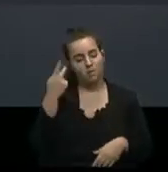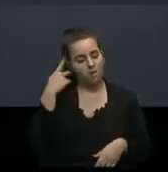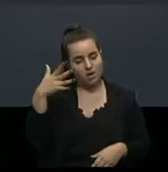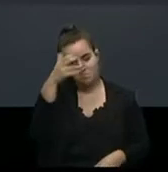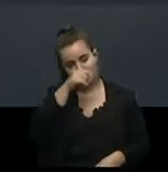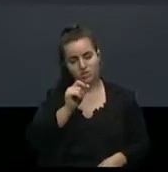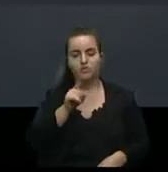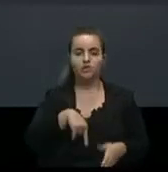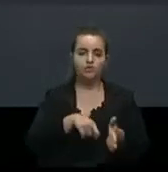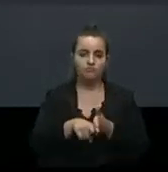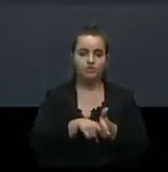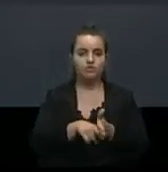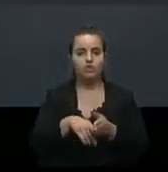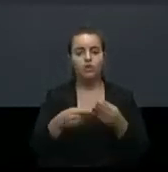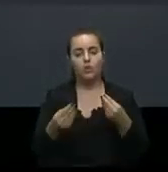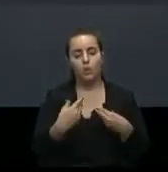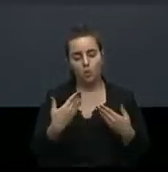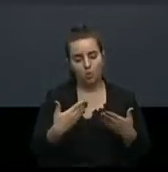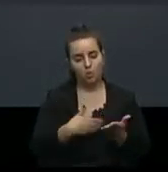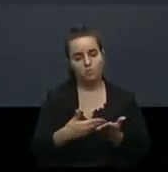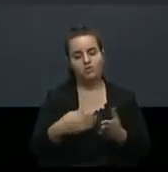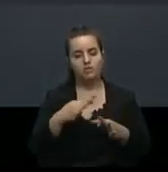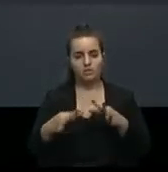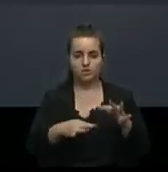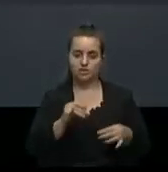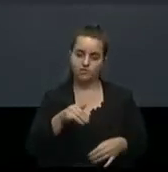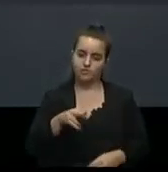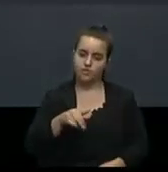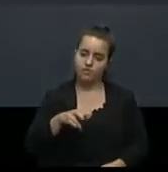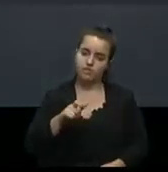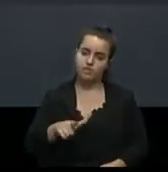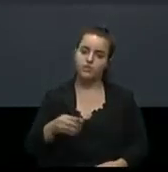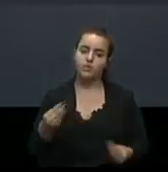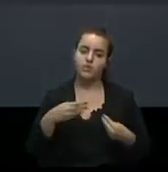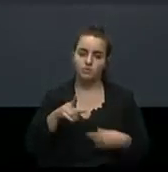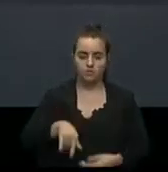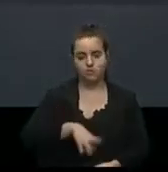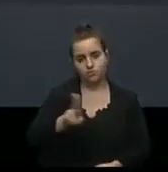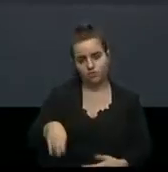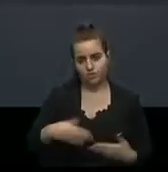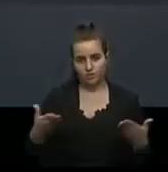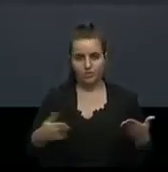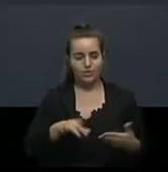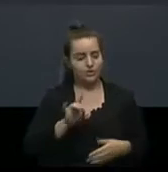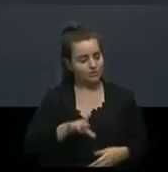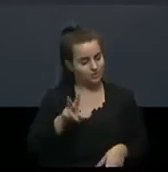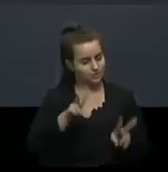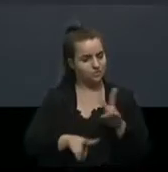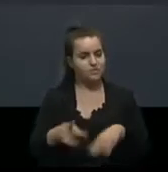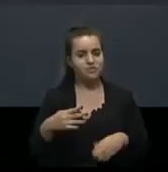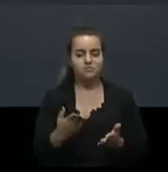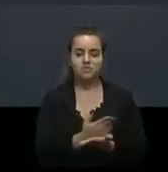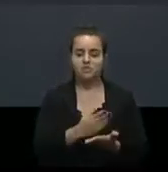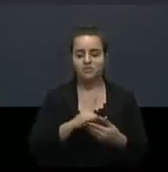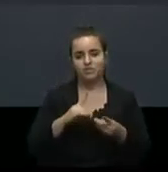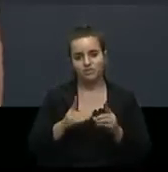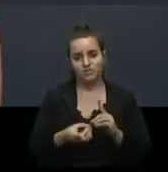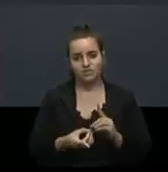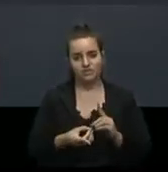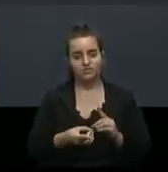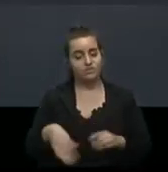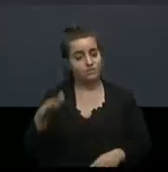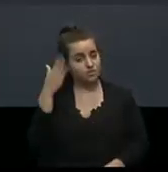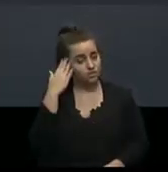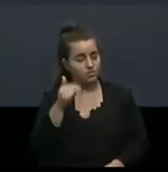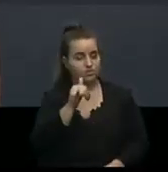aprender do que investigando como nasceram as técnicas inferenciais e como elas são usadas hoje. É só consultar o seu material didático.